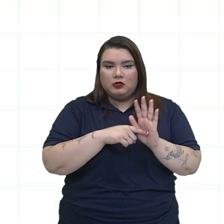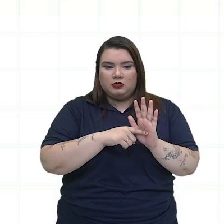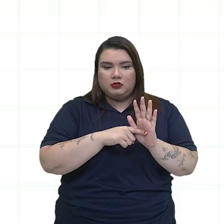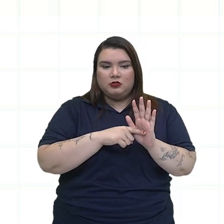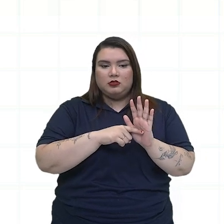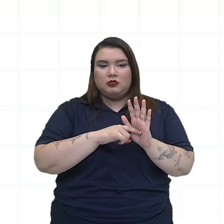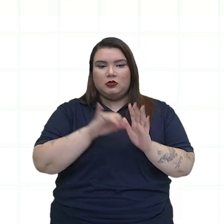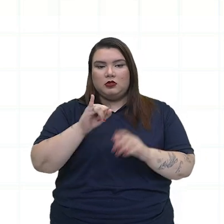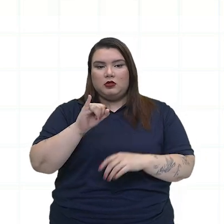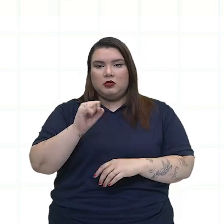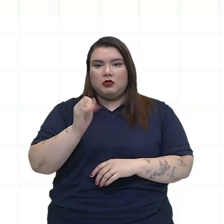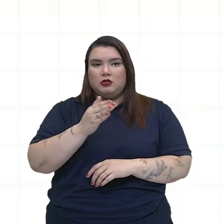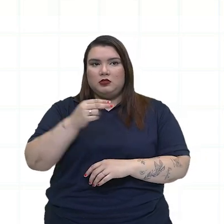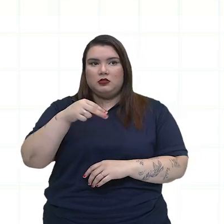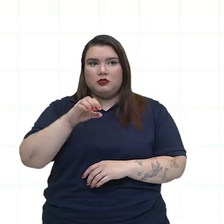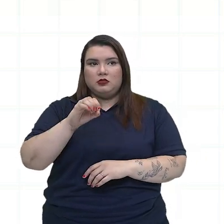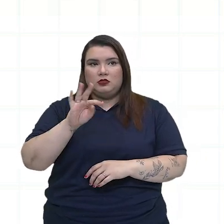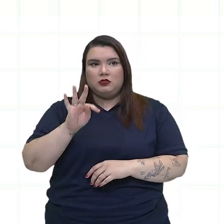tá?